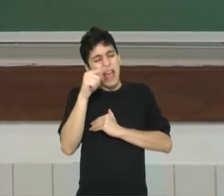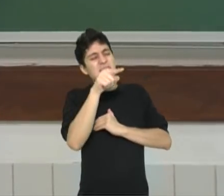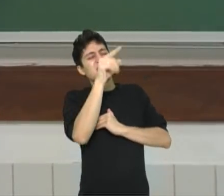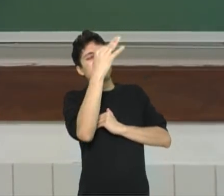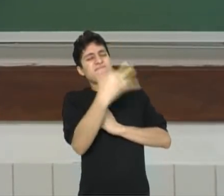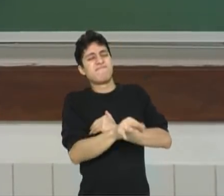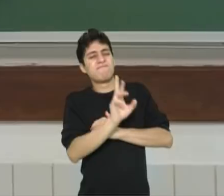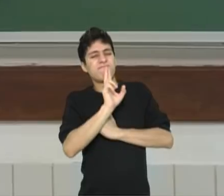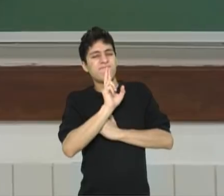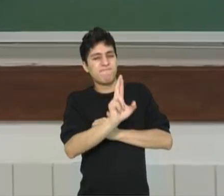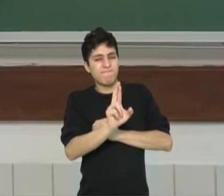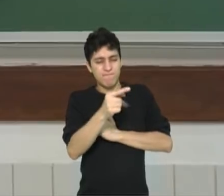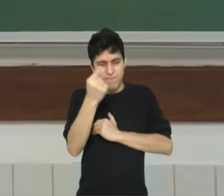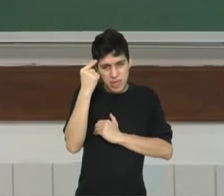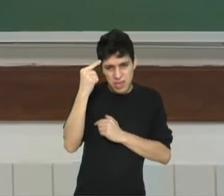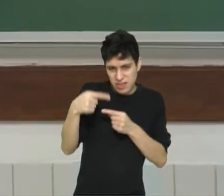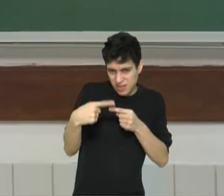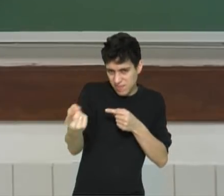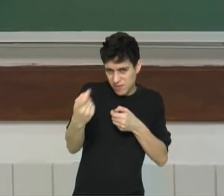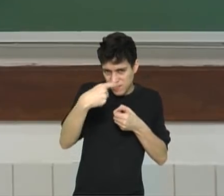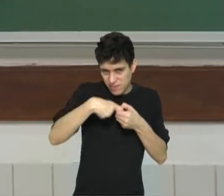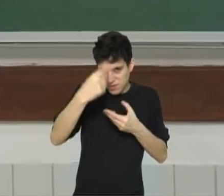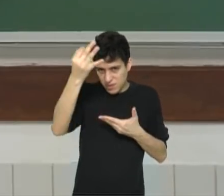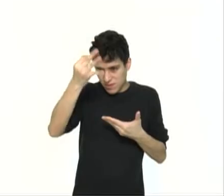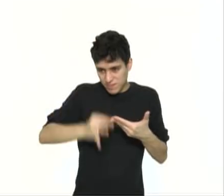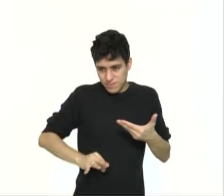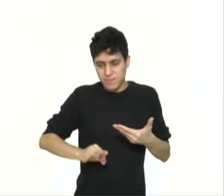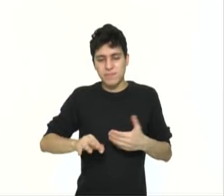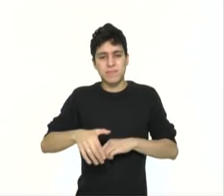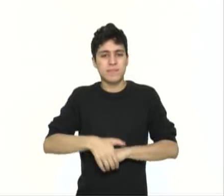Então, pensa, responde aí e voltamos para a correção.